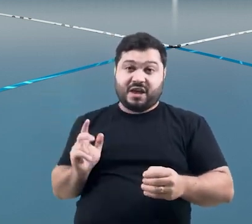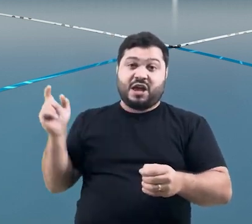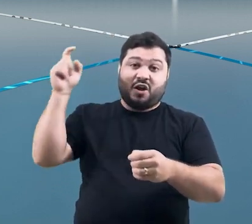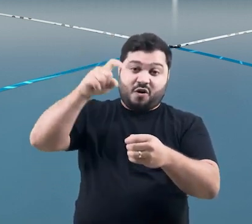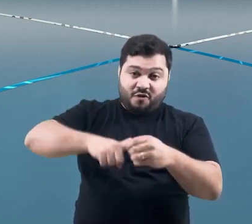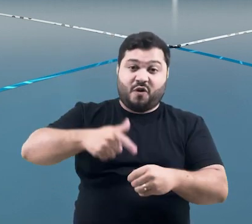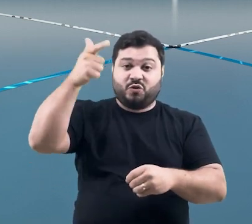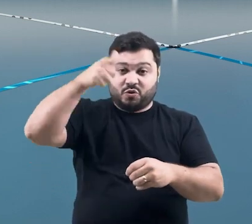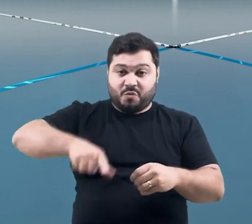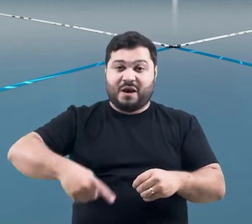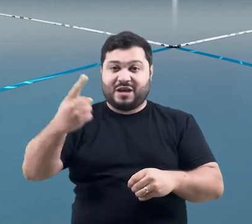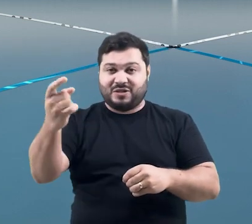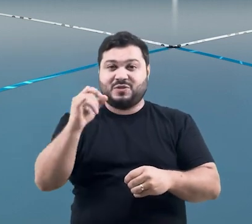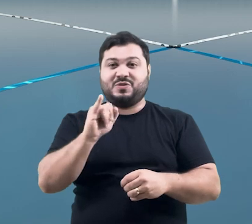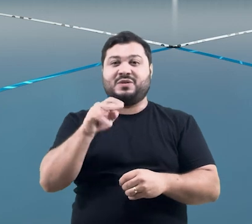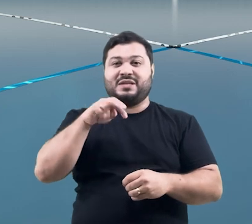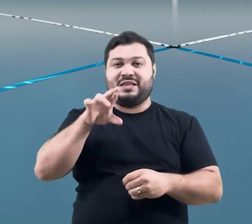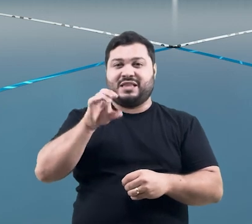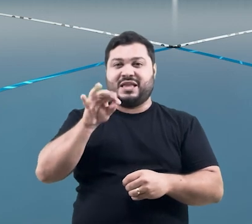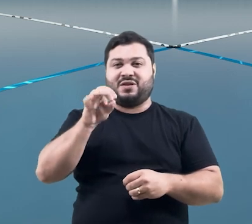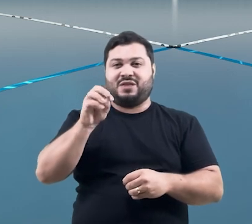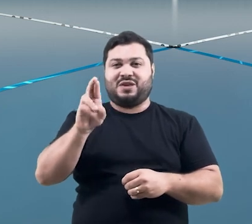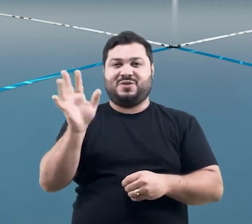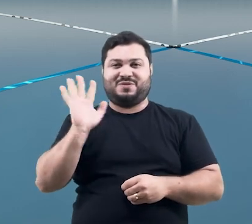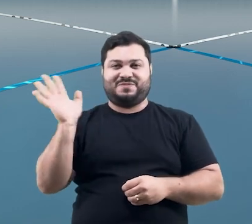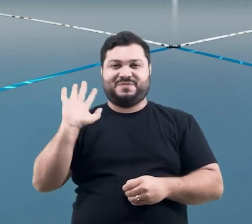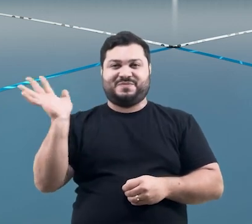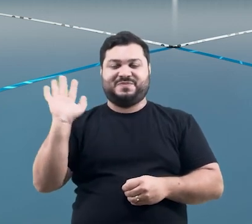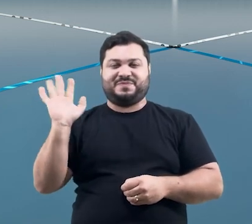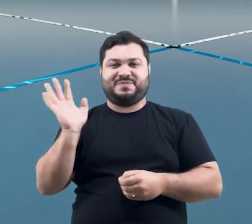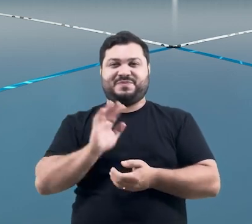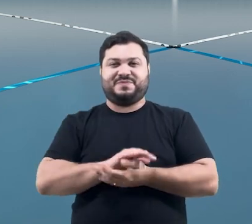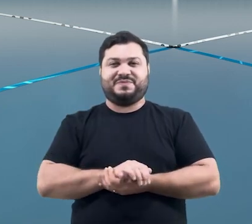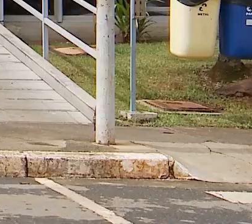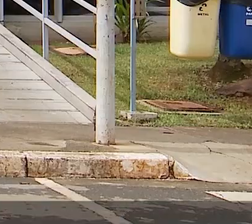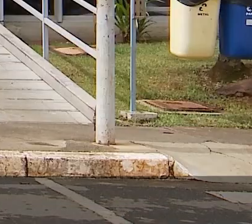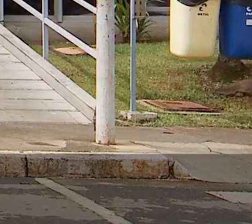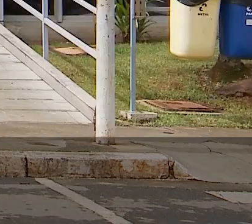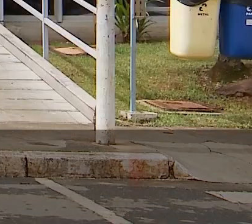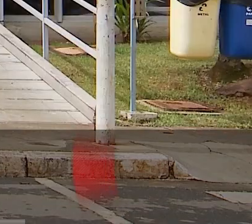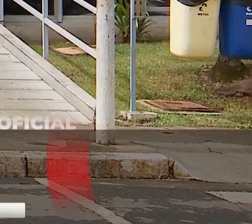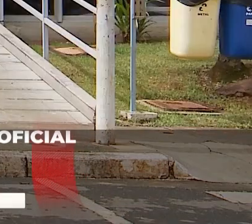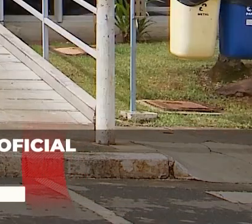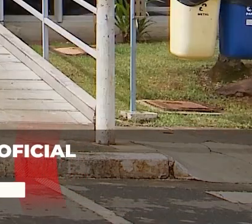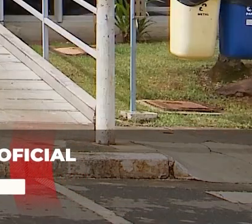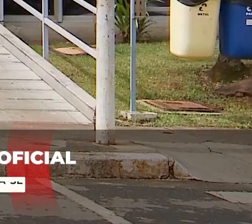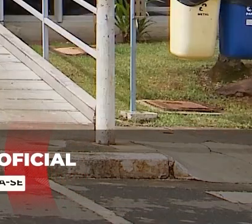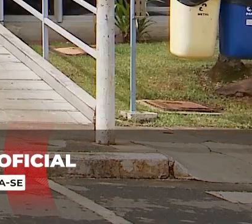E semana que vem eu volto com mais Inteiro Teor. Tchau!